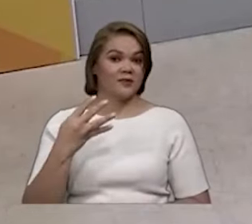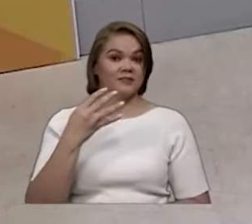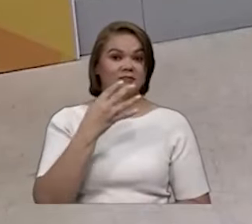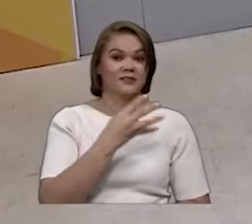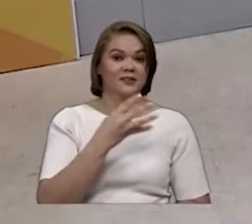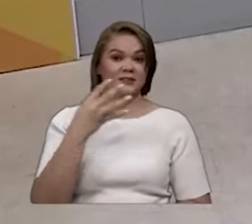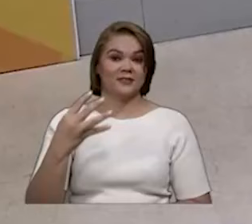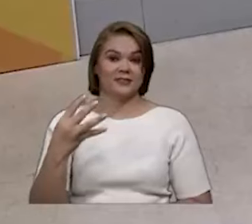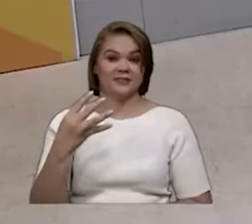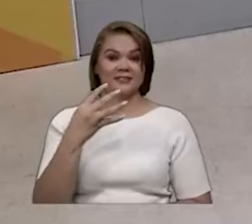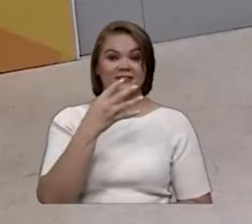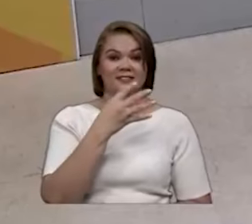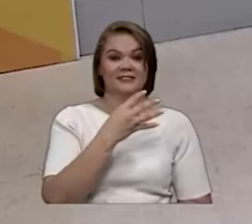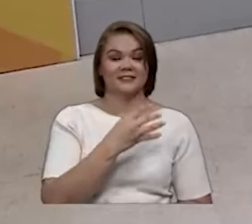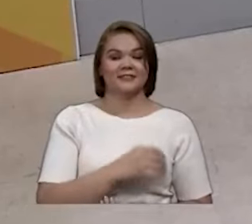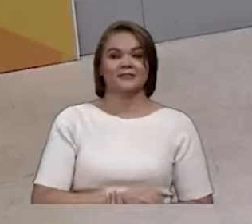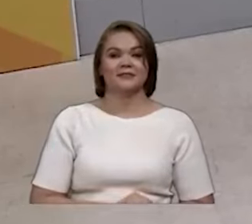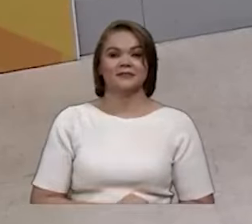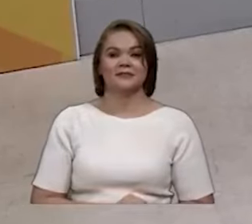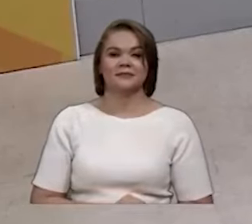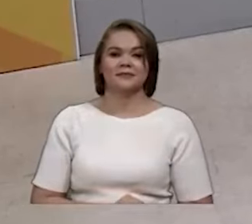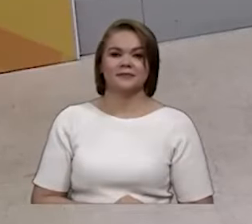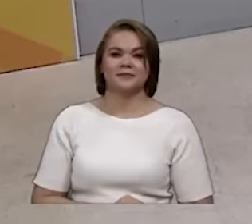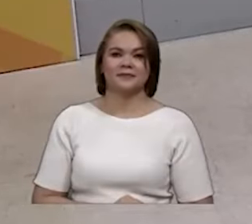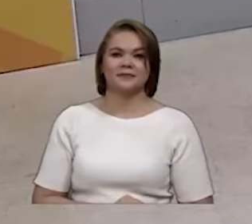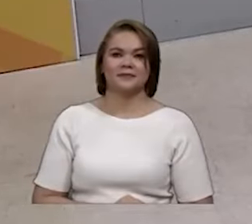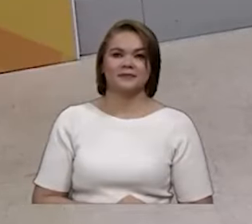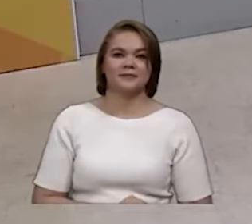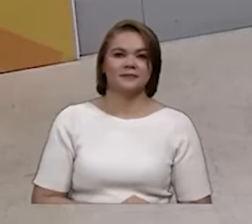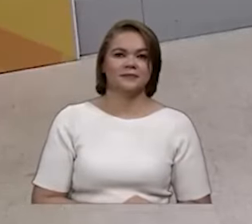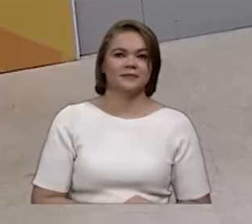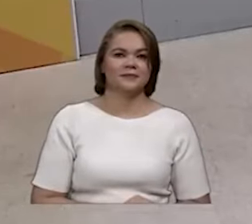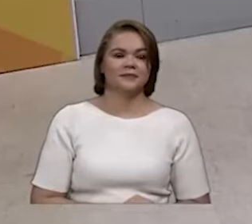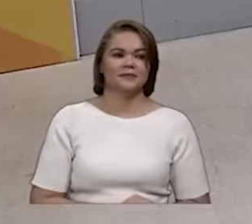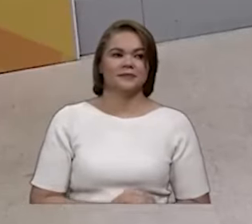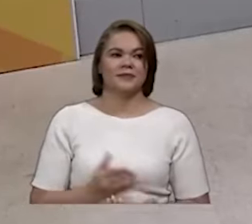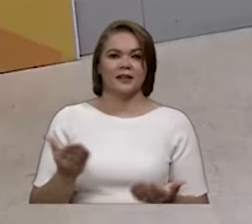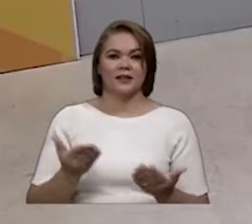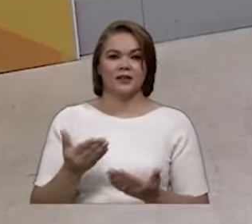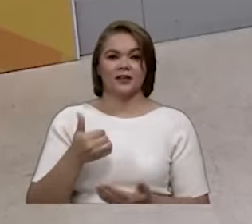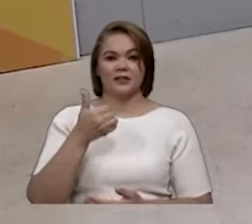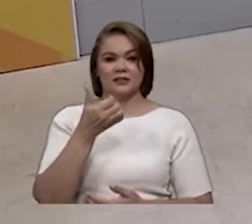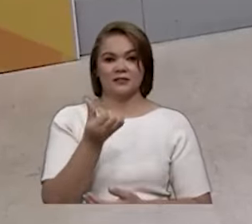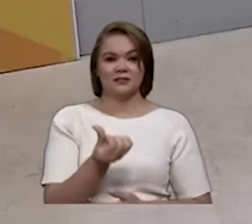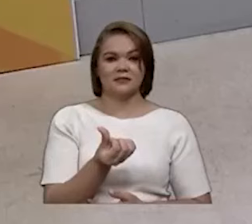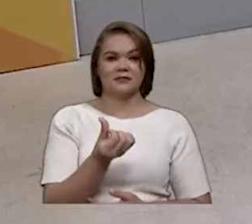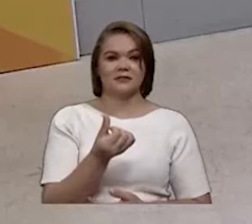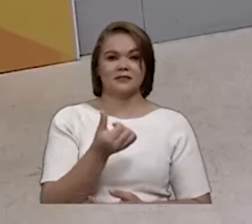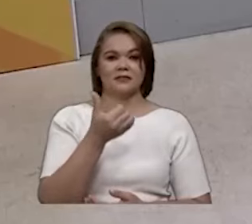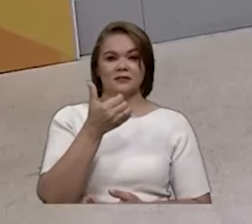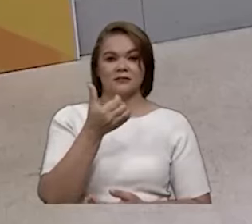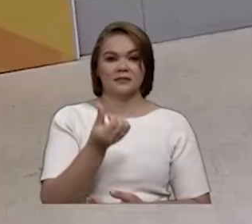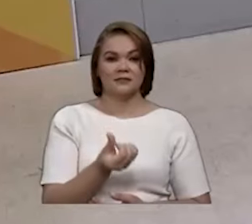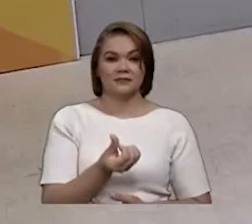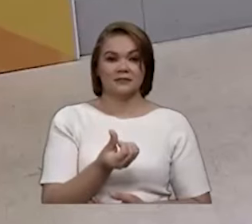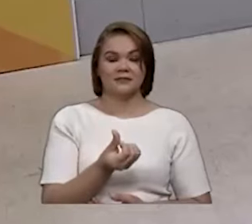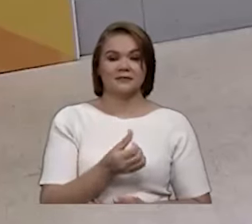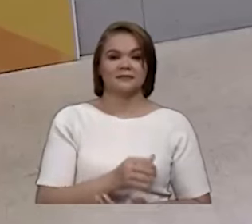44, 44. Qual será a bolinha agora? 16,